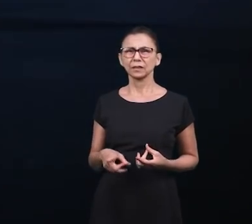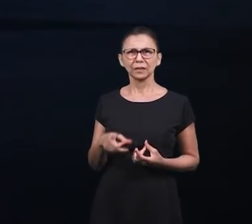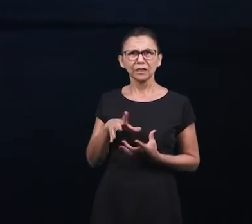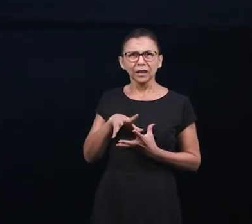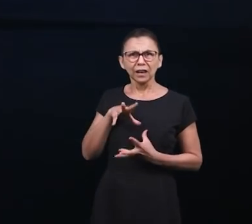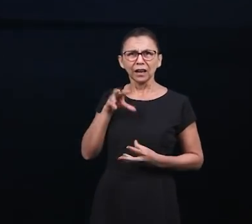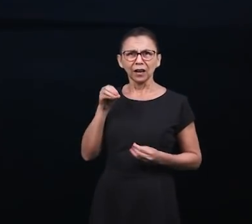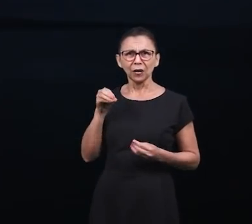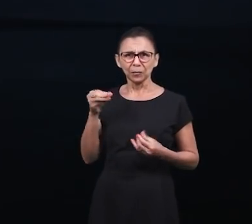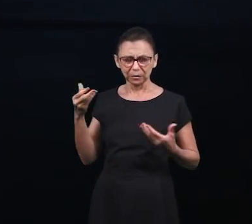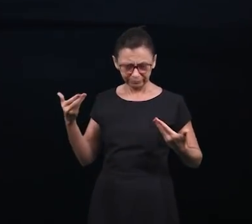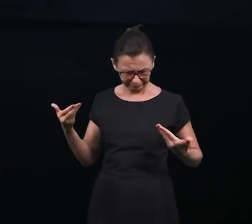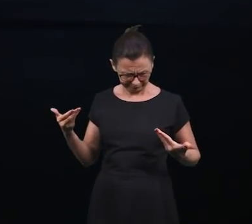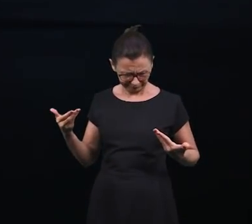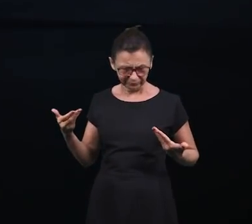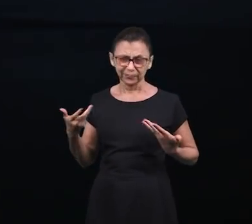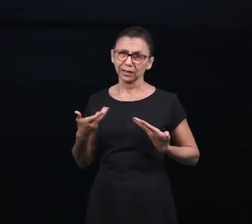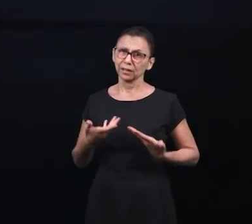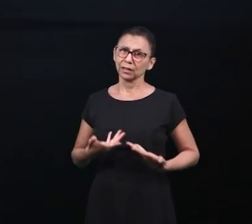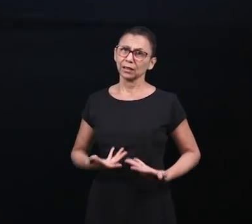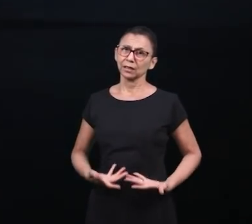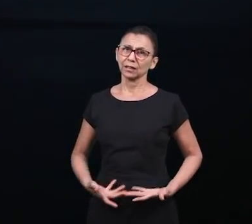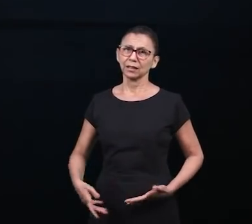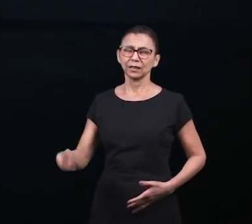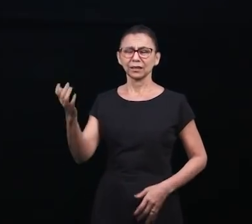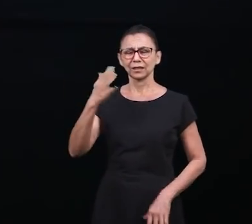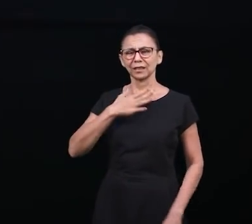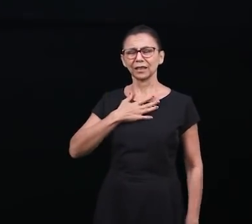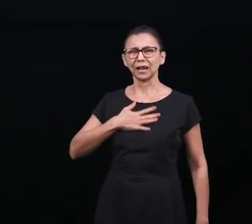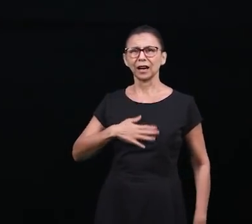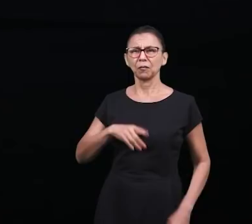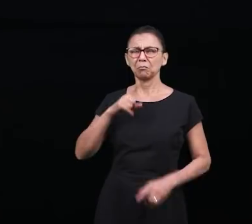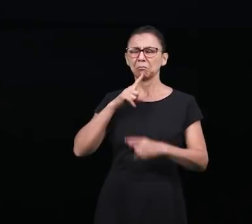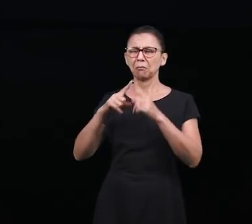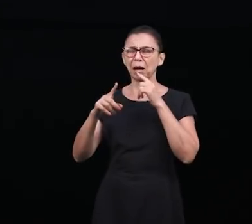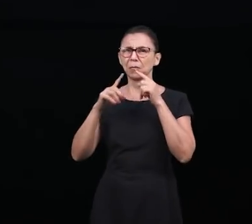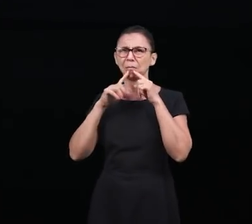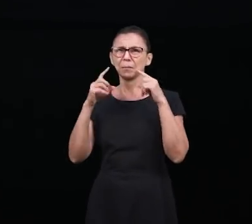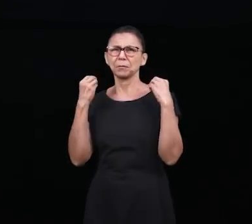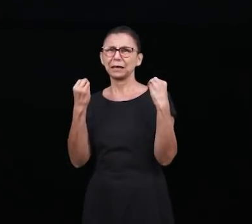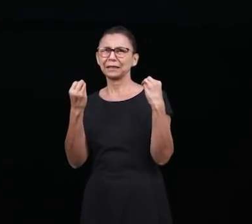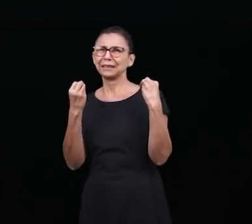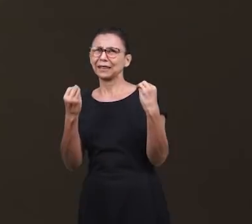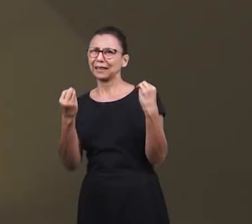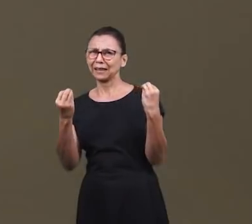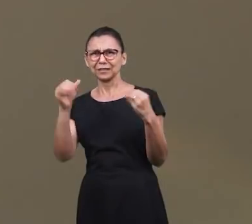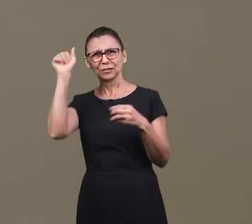Alma cansada, o teu lamento não resolverá.